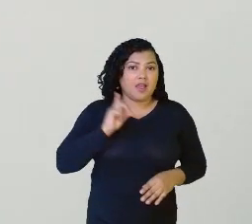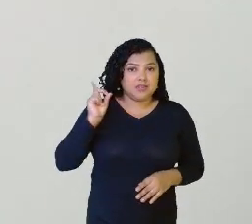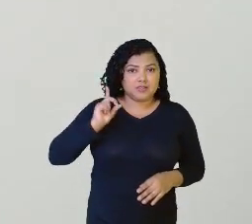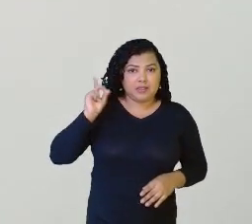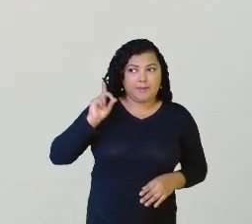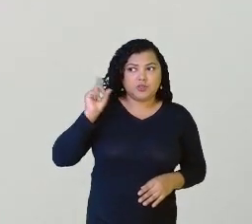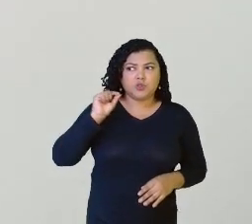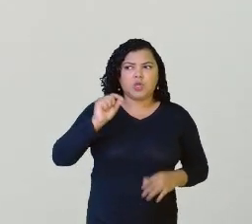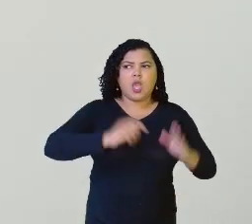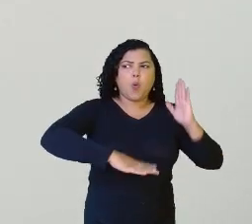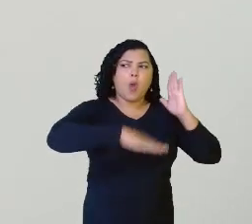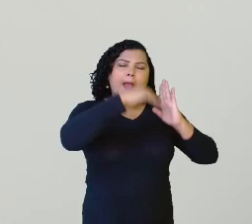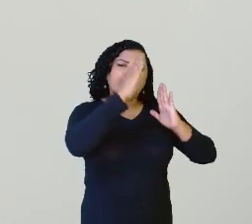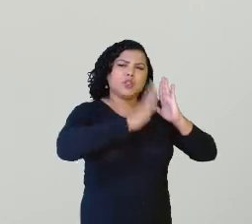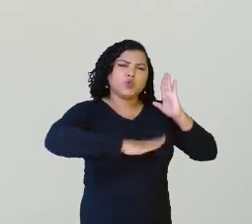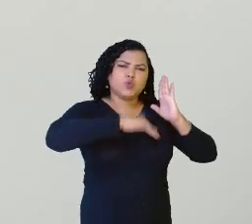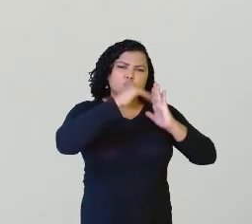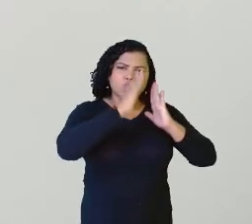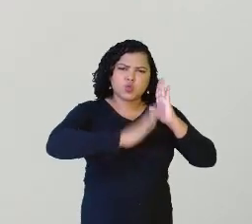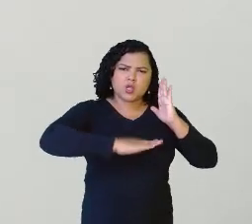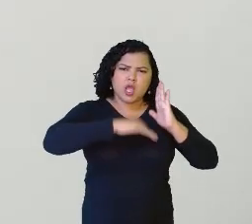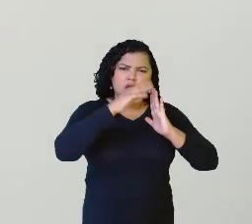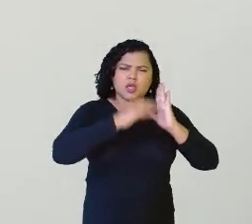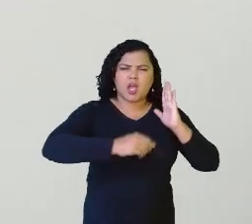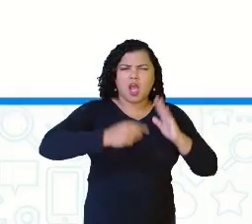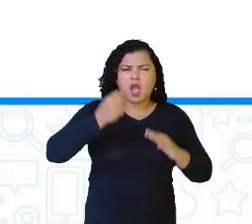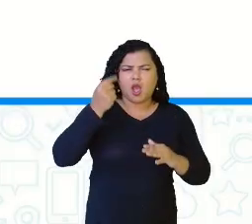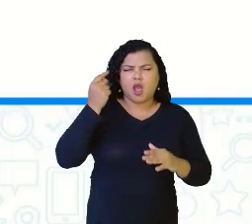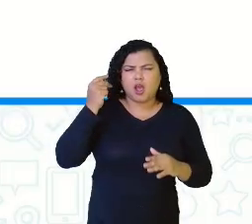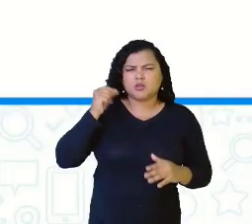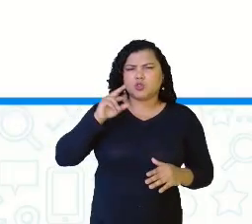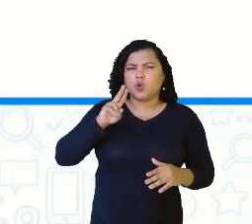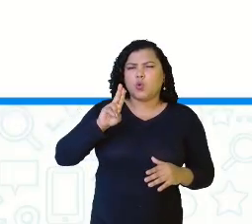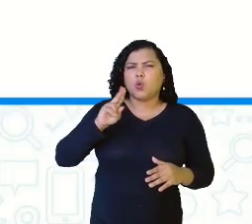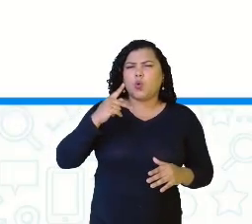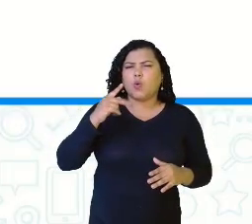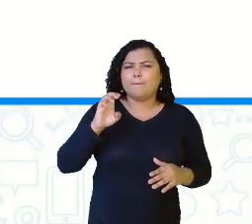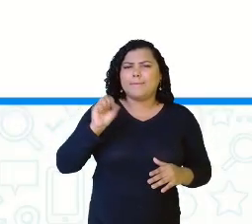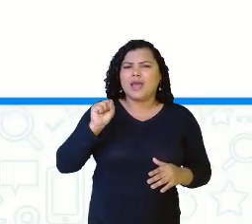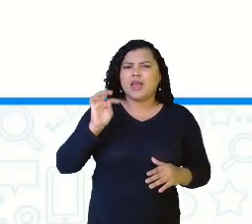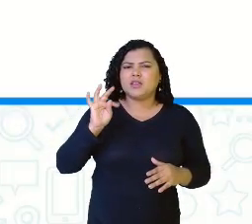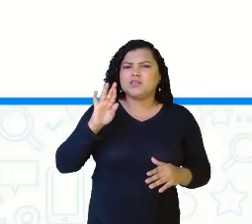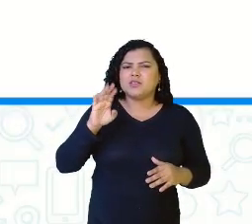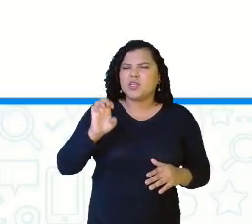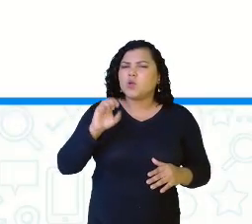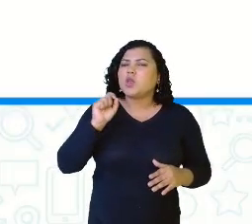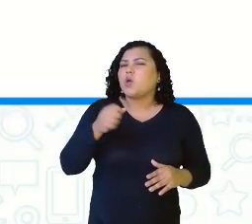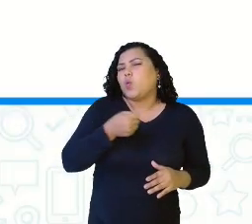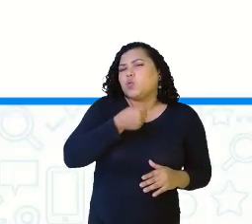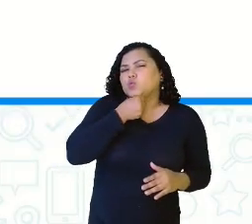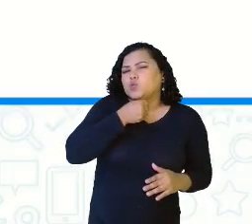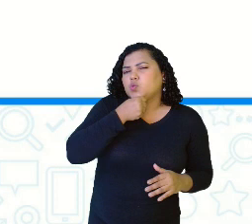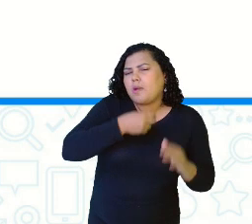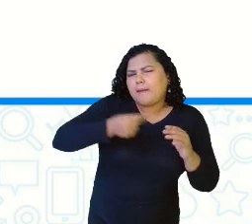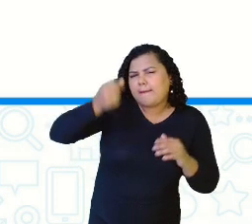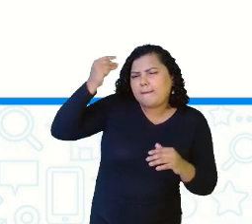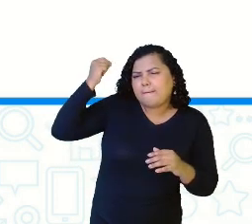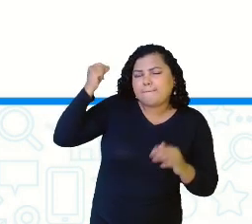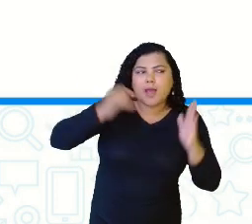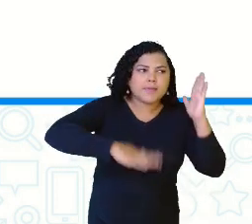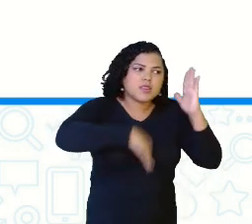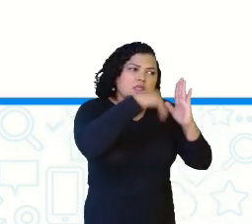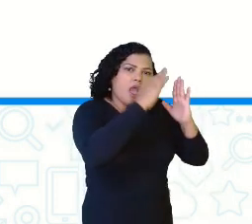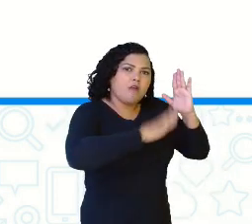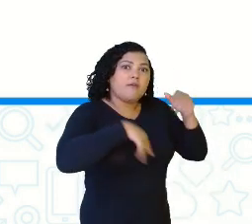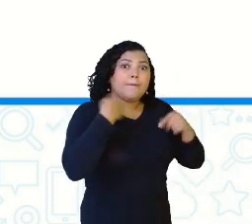pintura rupestre, né? Quando os homens pintavam nas paredes das cavernas para se comunicar. Então, a necessidade